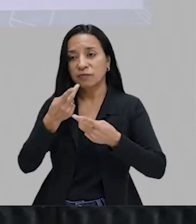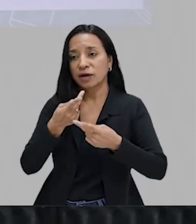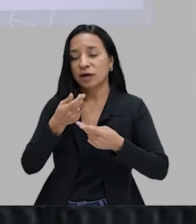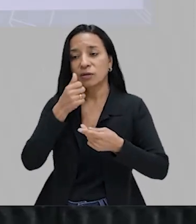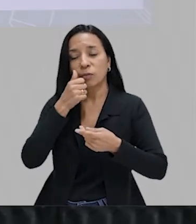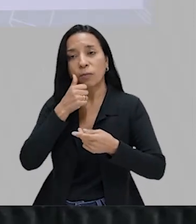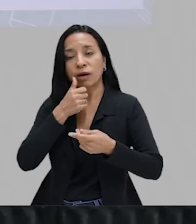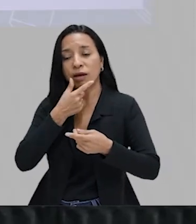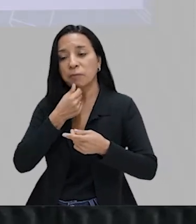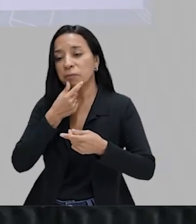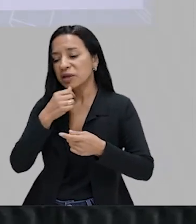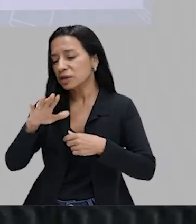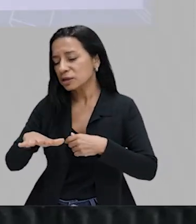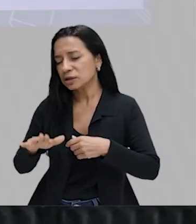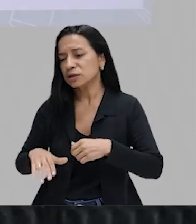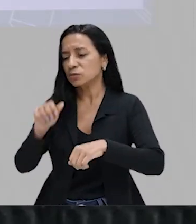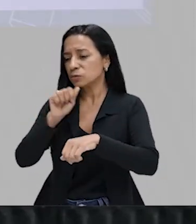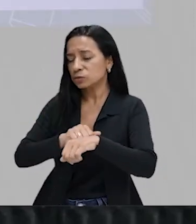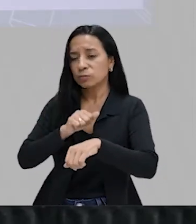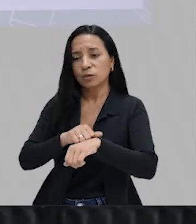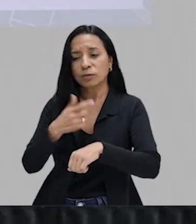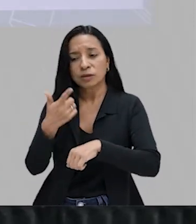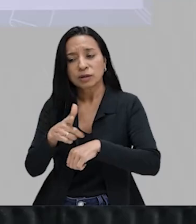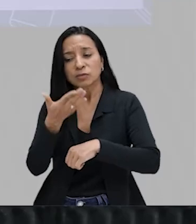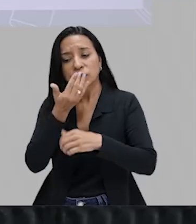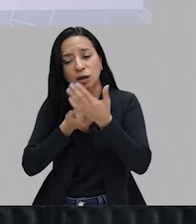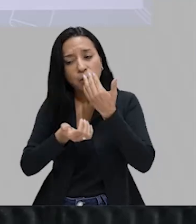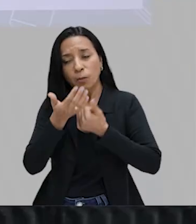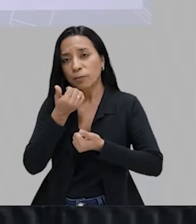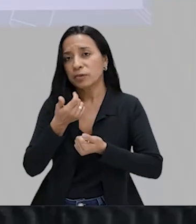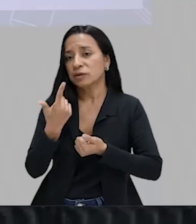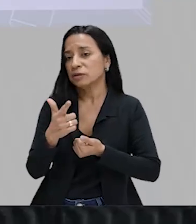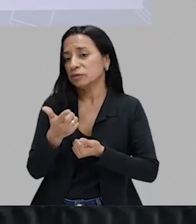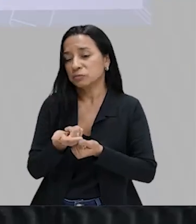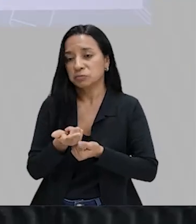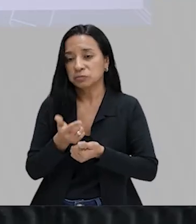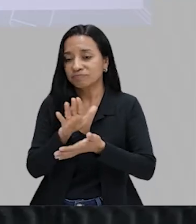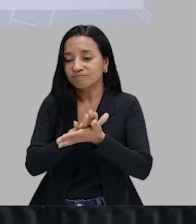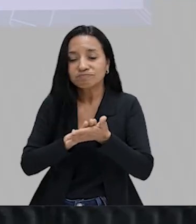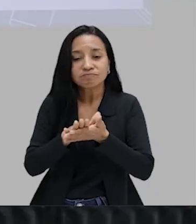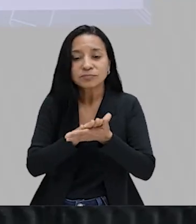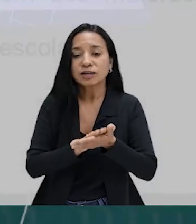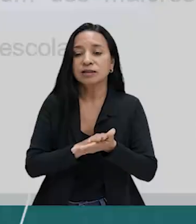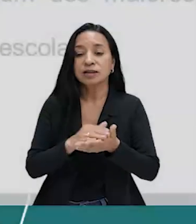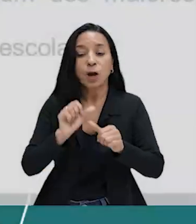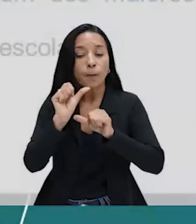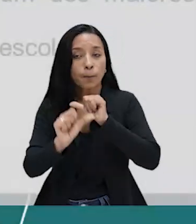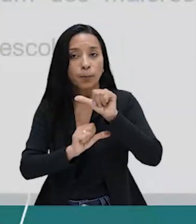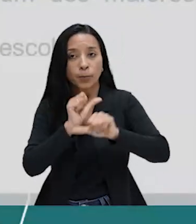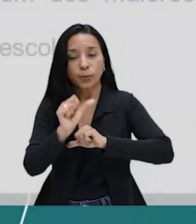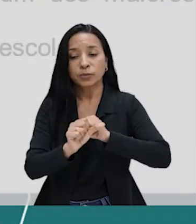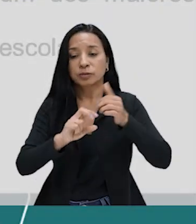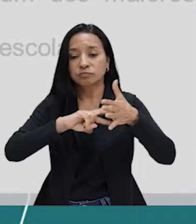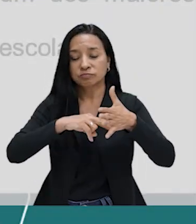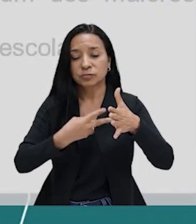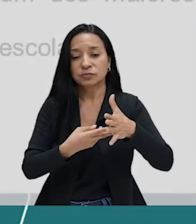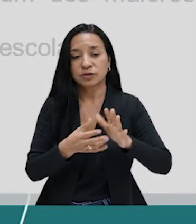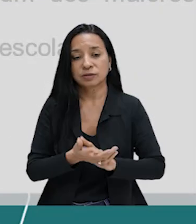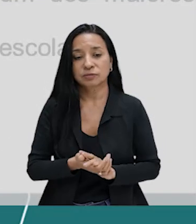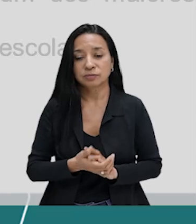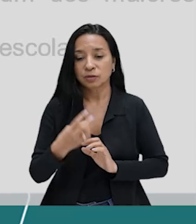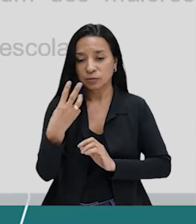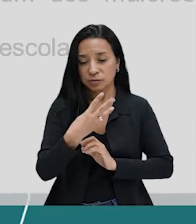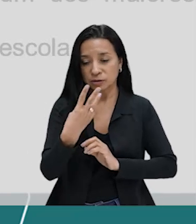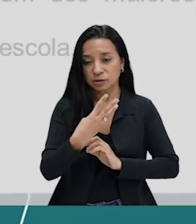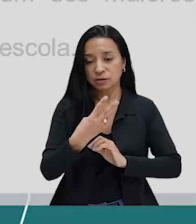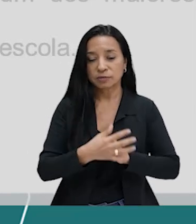escola adequada, não tem uma vestimenta adequada, então já muda completamente. Assinale a alternativa correta em relação